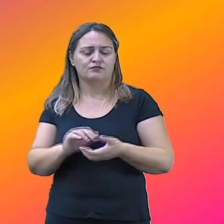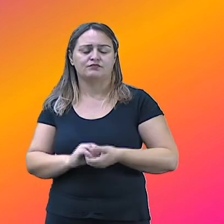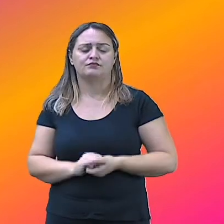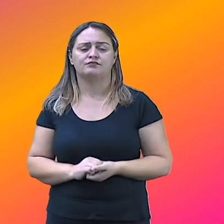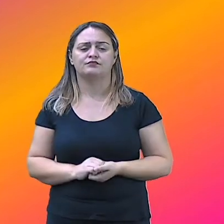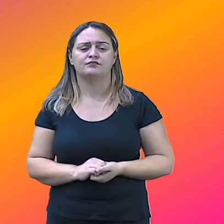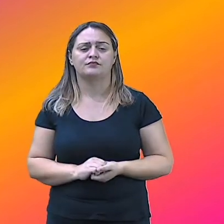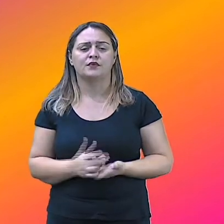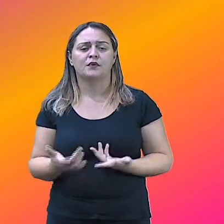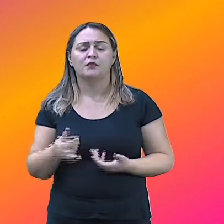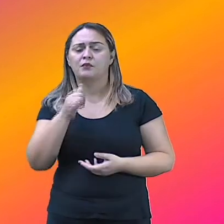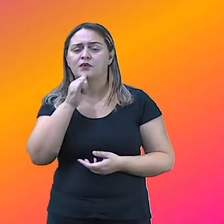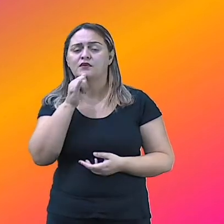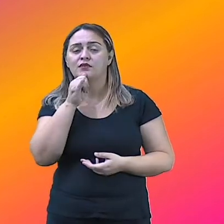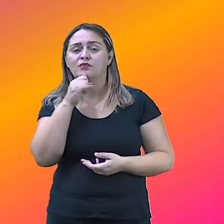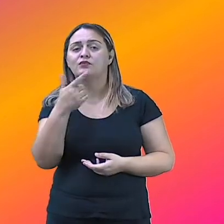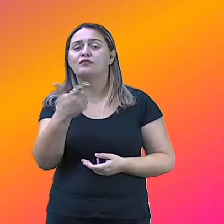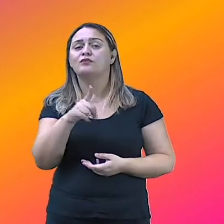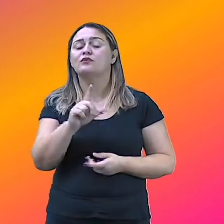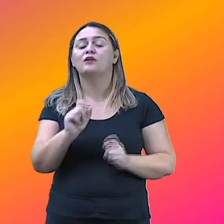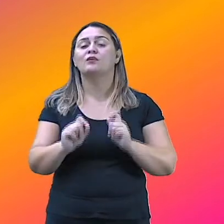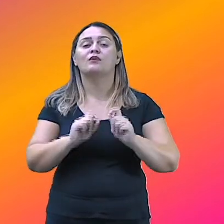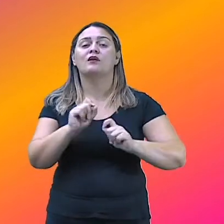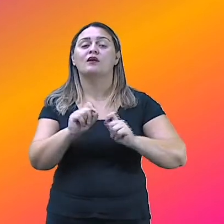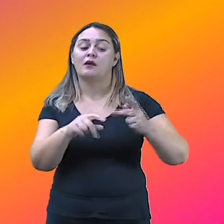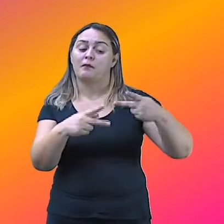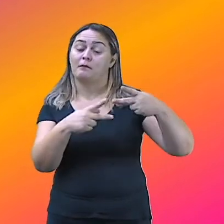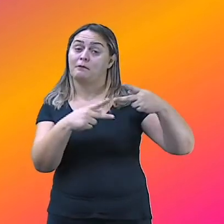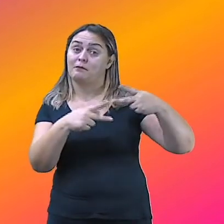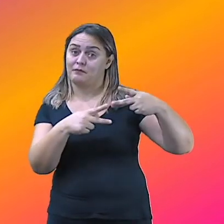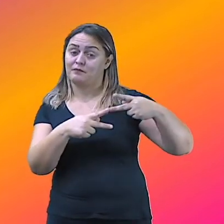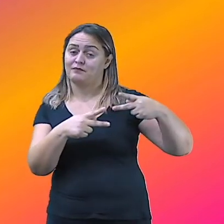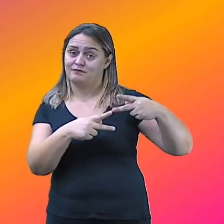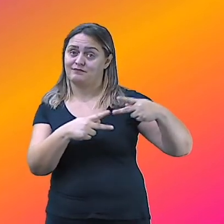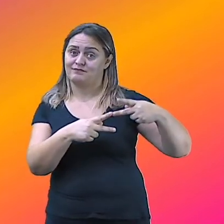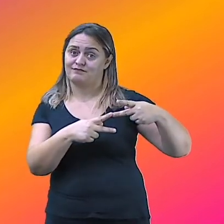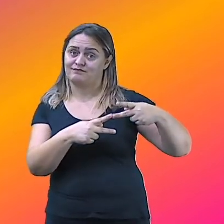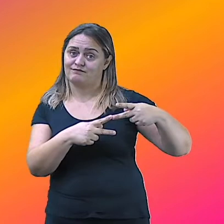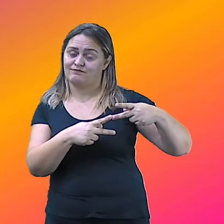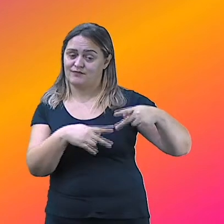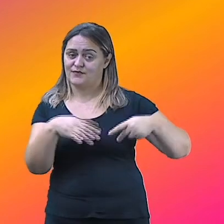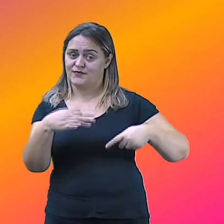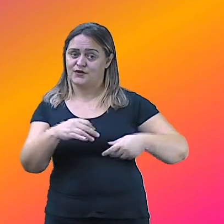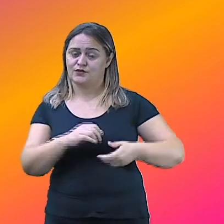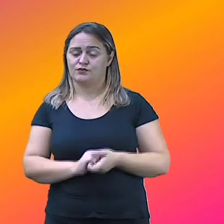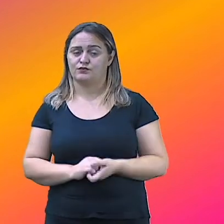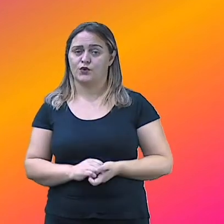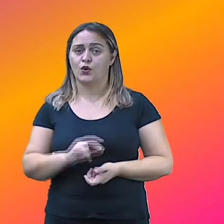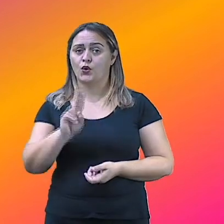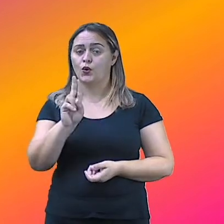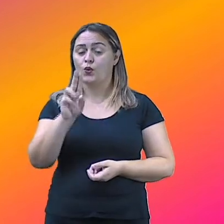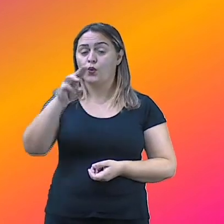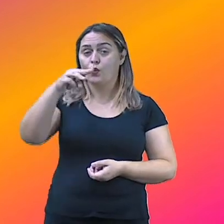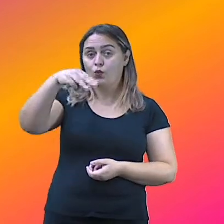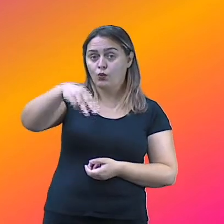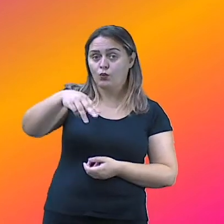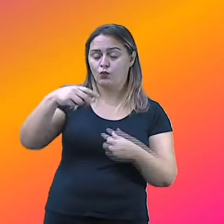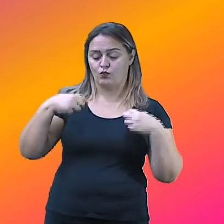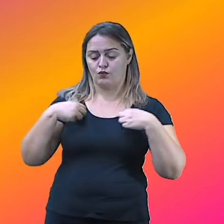não houve aqui presença de quem? Da preposição entre o termo, não é mesmo? Ó, um